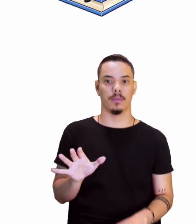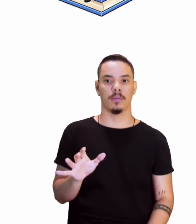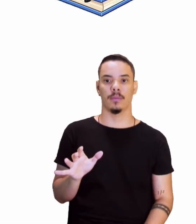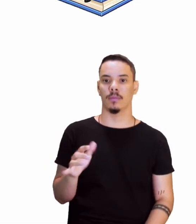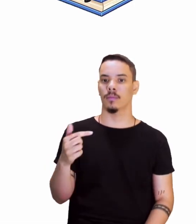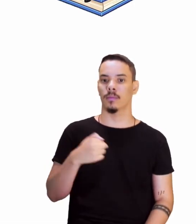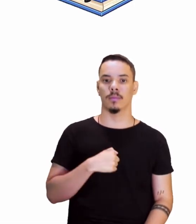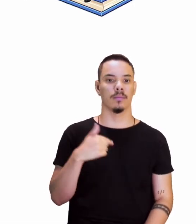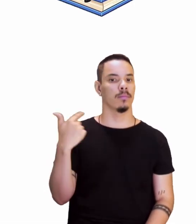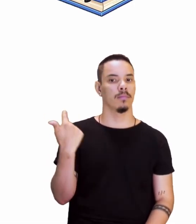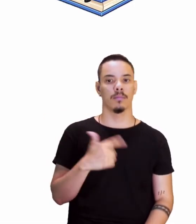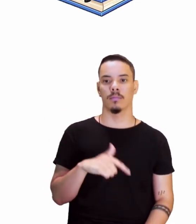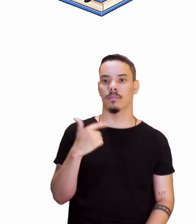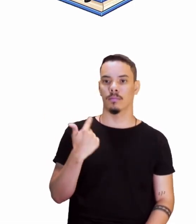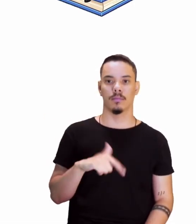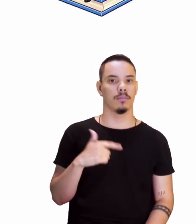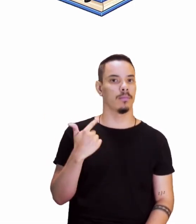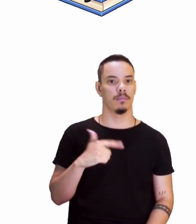não tenho